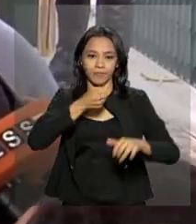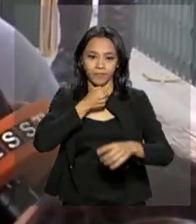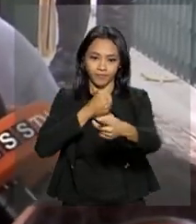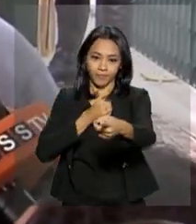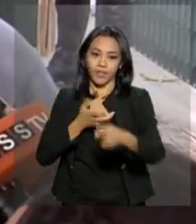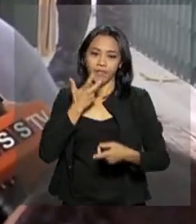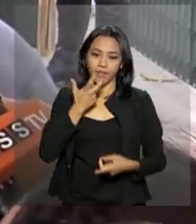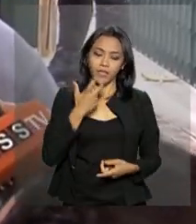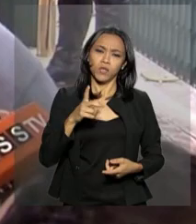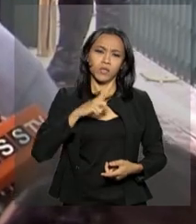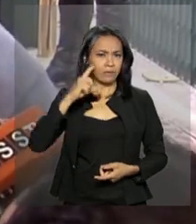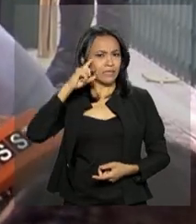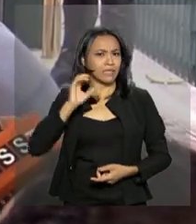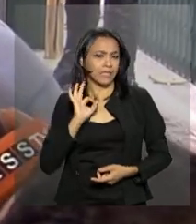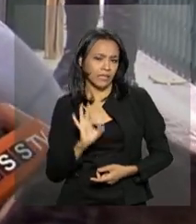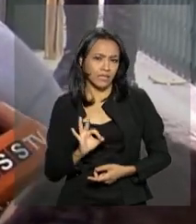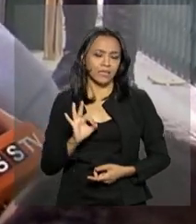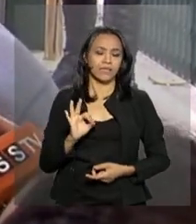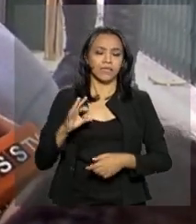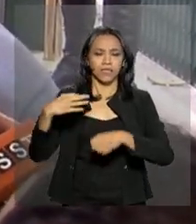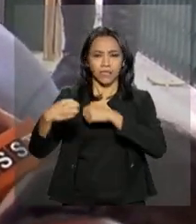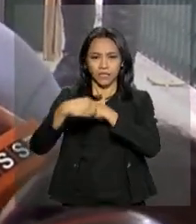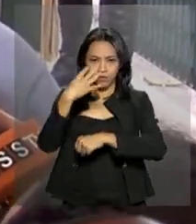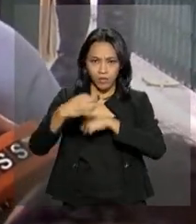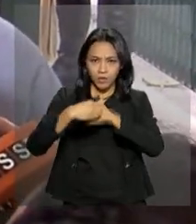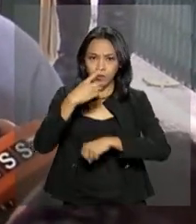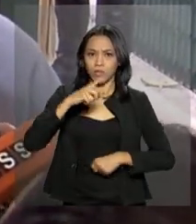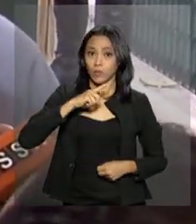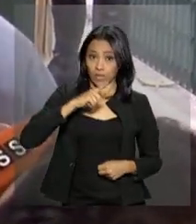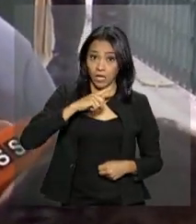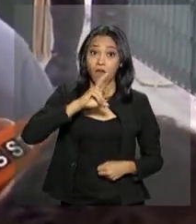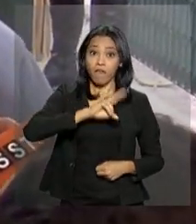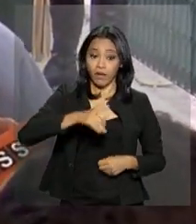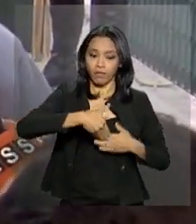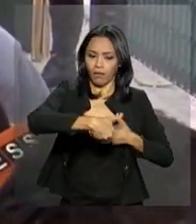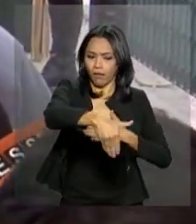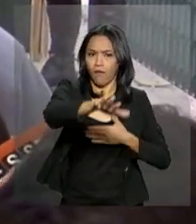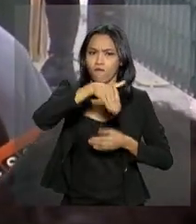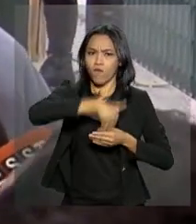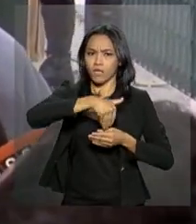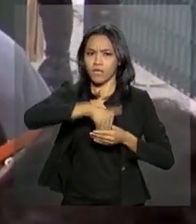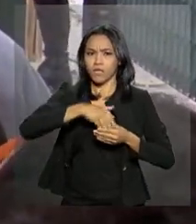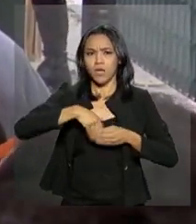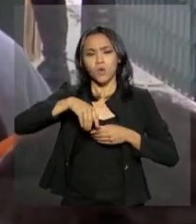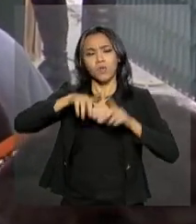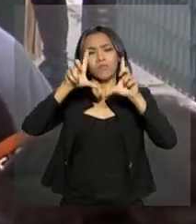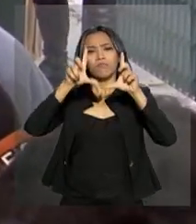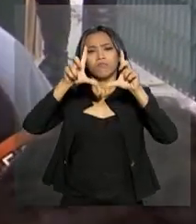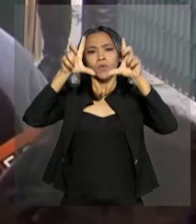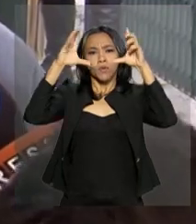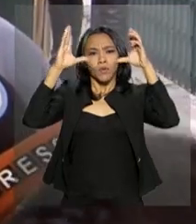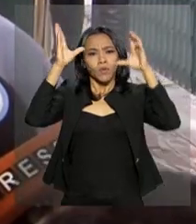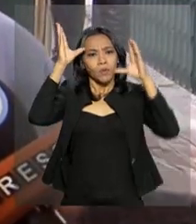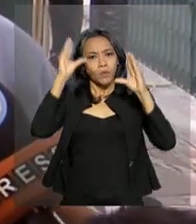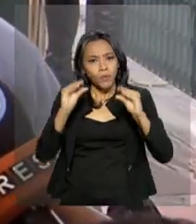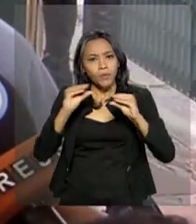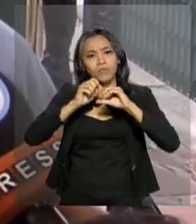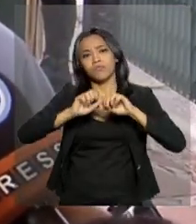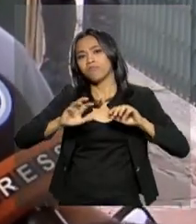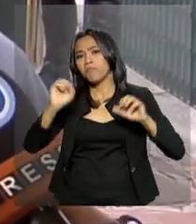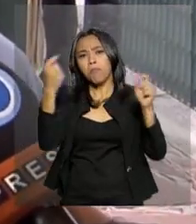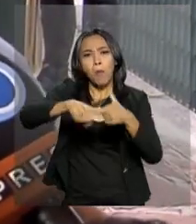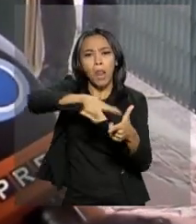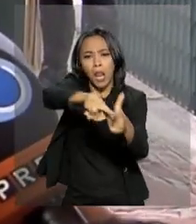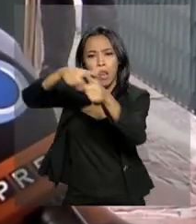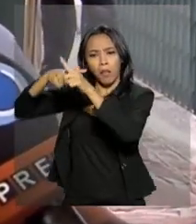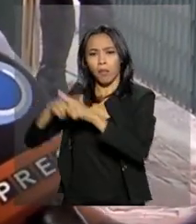que aquelas informações do stf decidiu que nós vamos ter eleições tranquilas em todo o país vamos ter problema nenhum e certa e